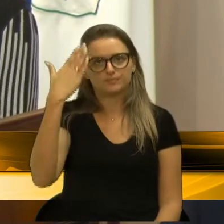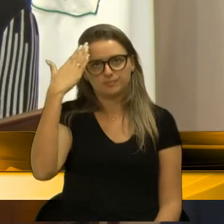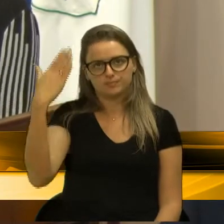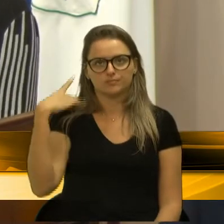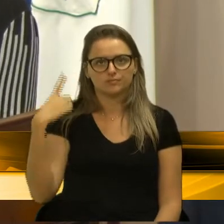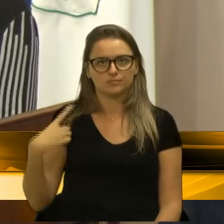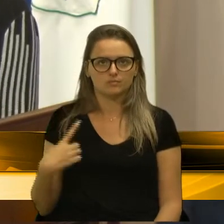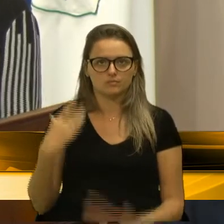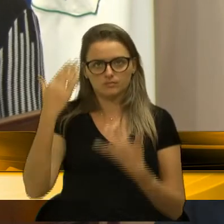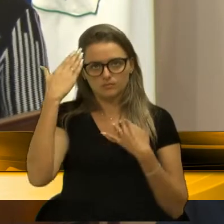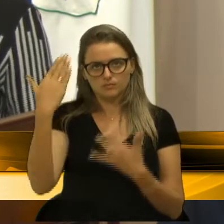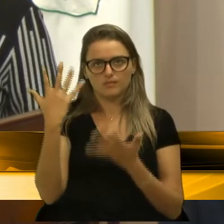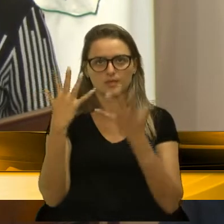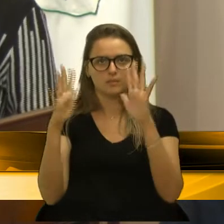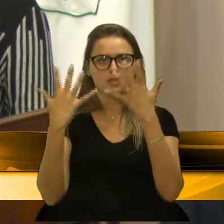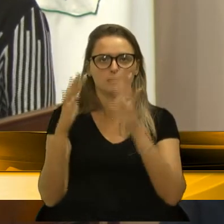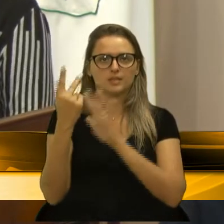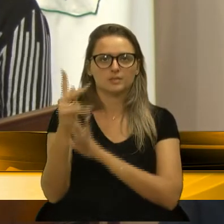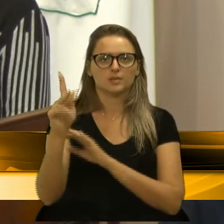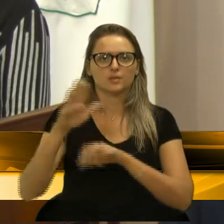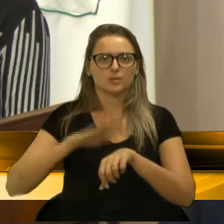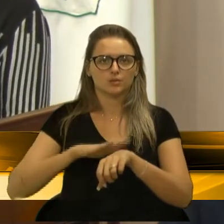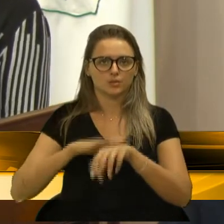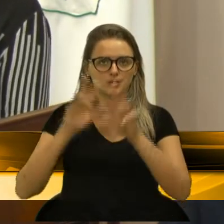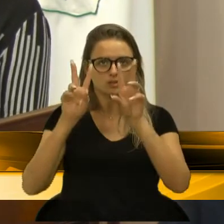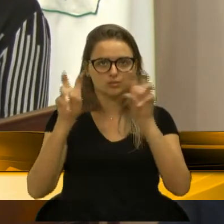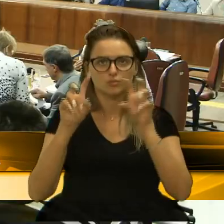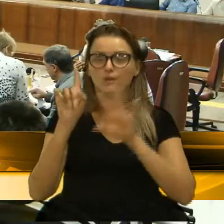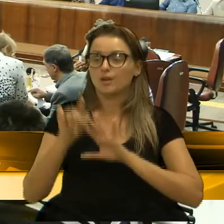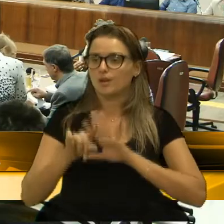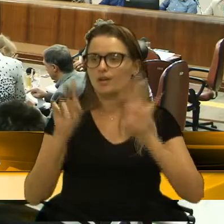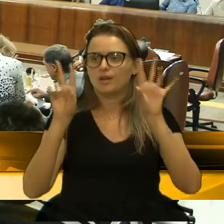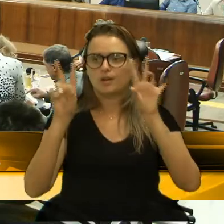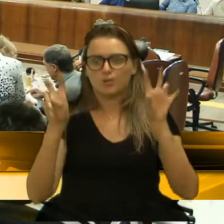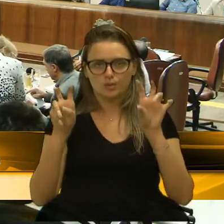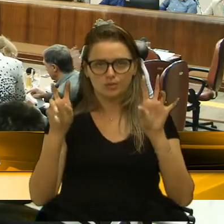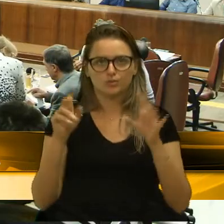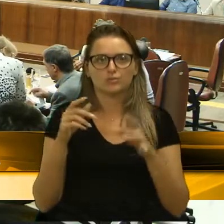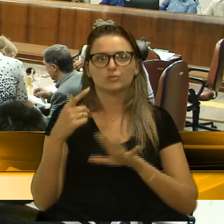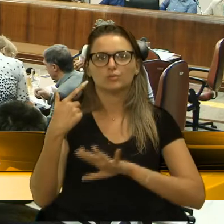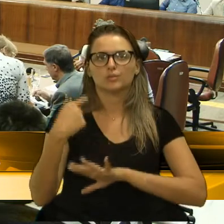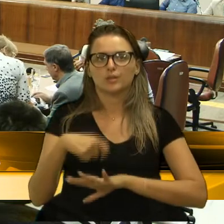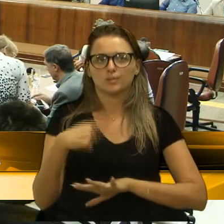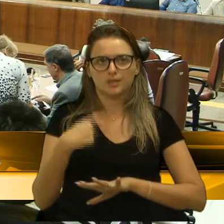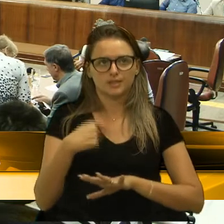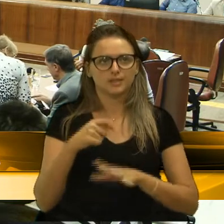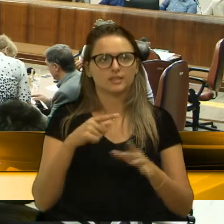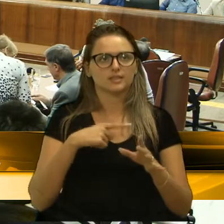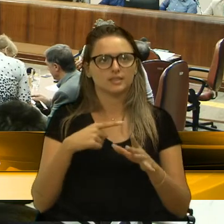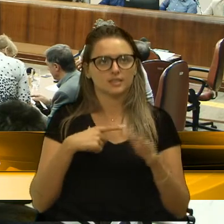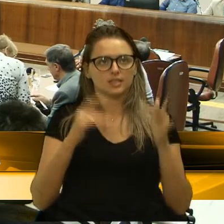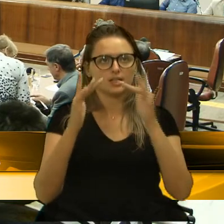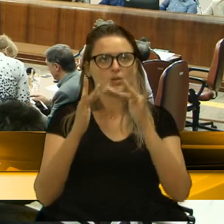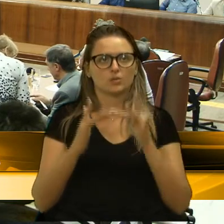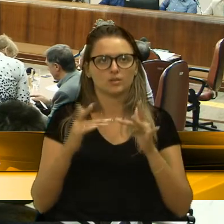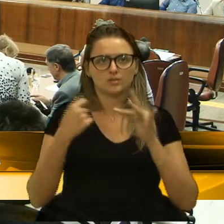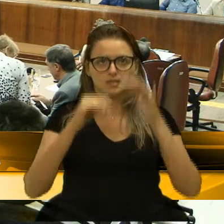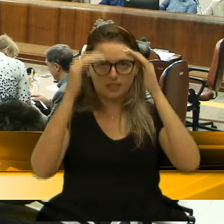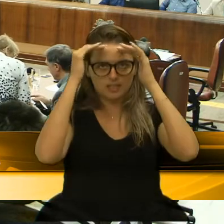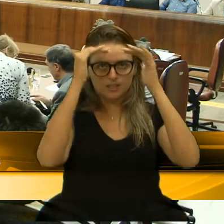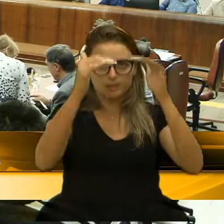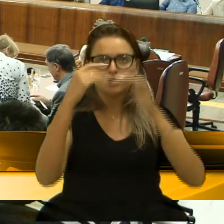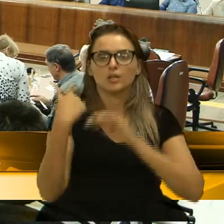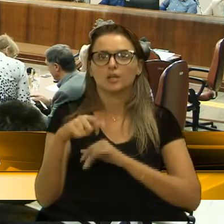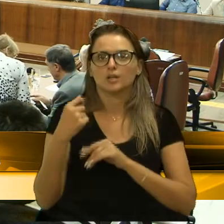Denise. Parabenizar Vossa Excelência pelo tema. É um tema que deve de ser respeitado, deve de ser